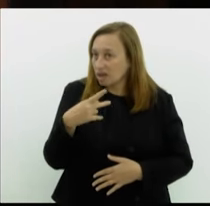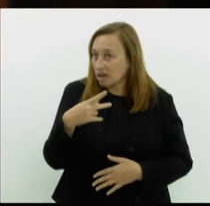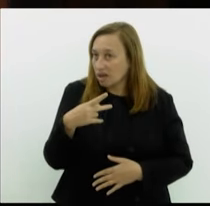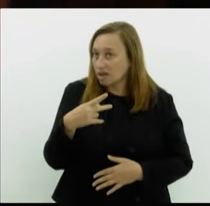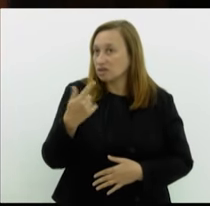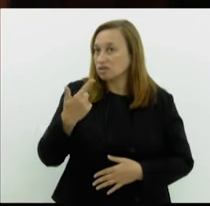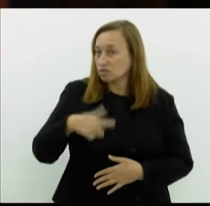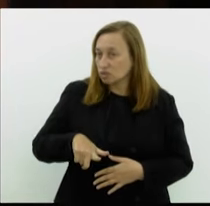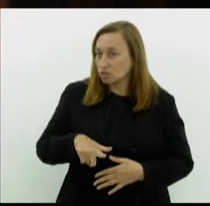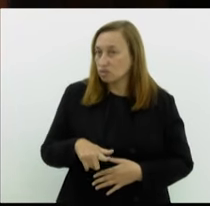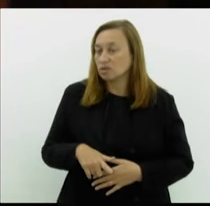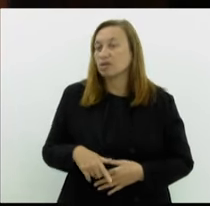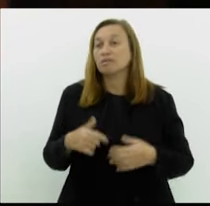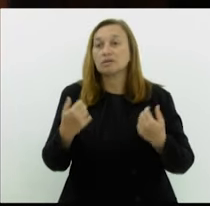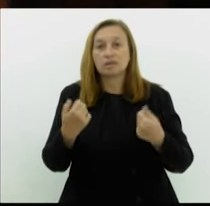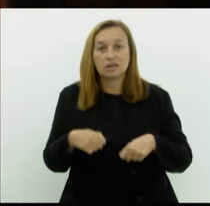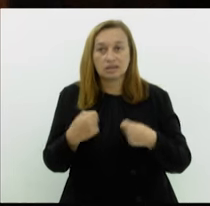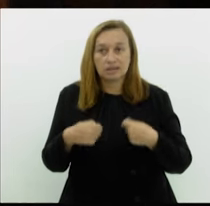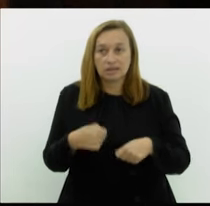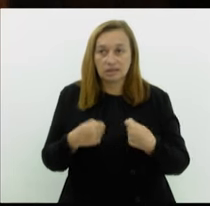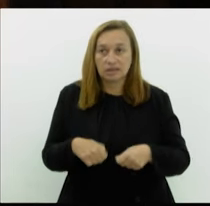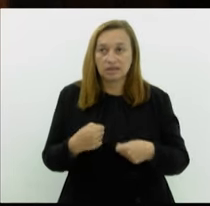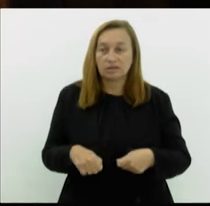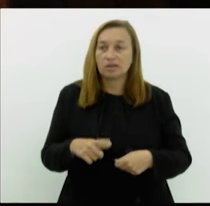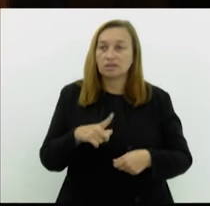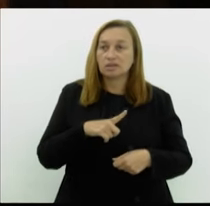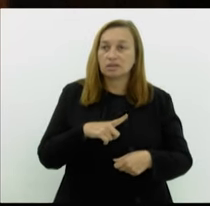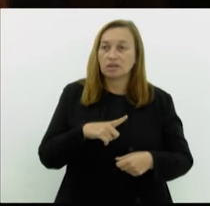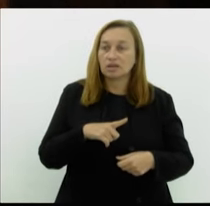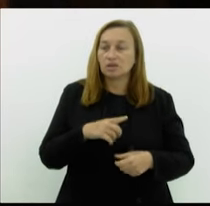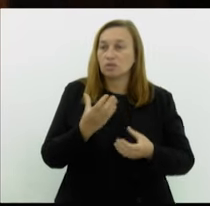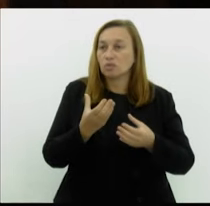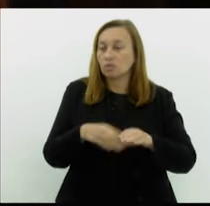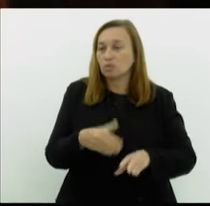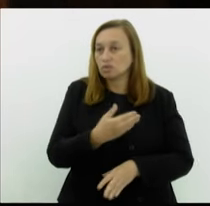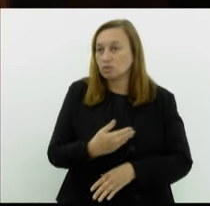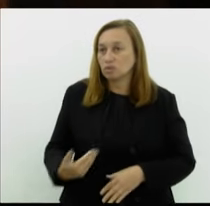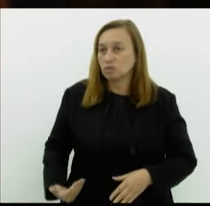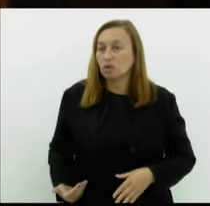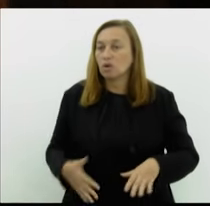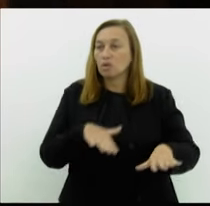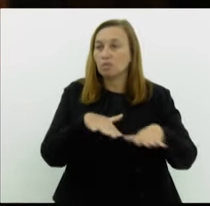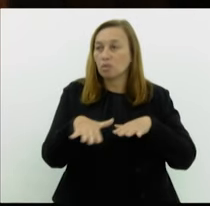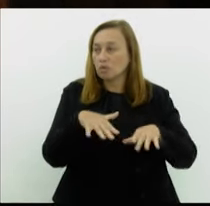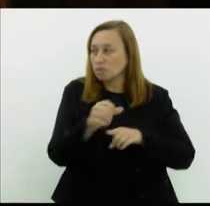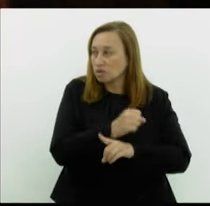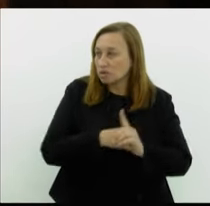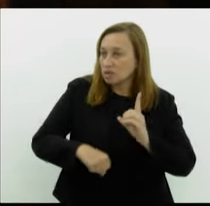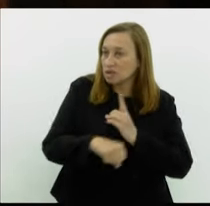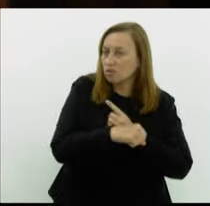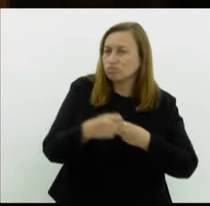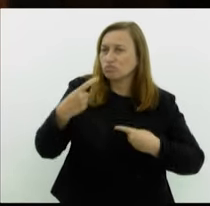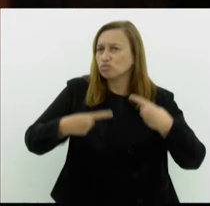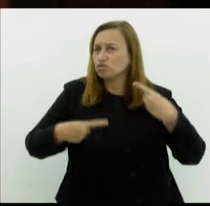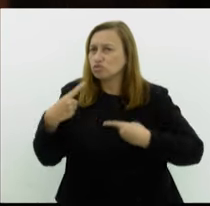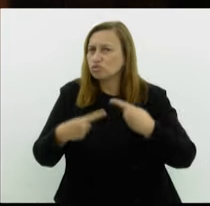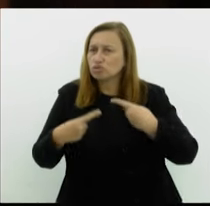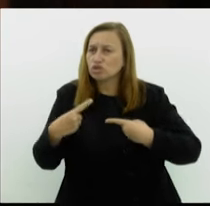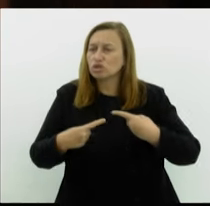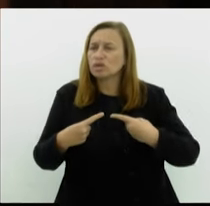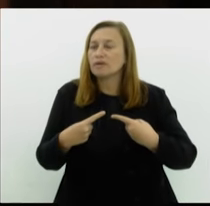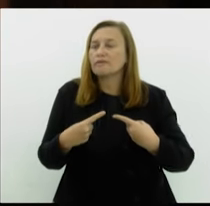uma vez, é necessário ter o concurso público. E o movimento social já discute durante